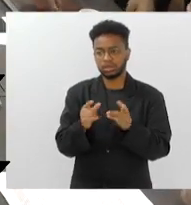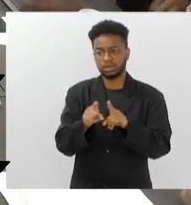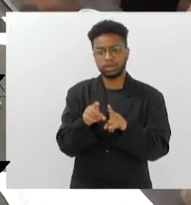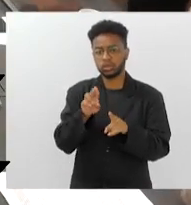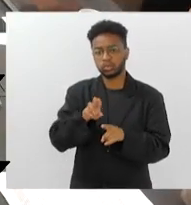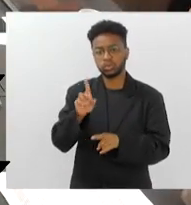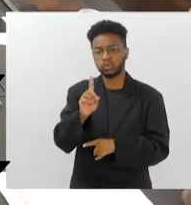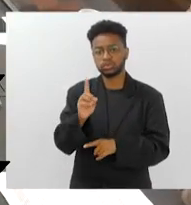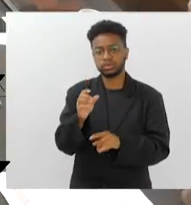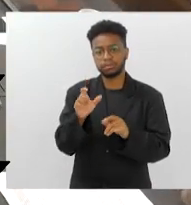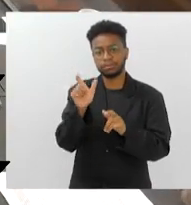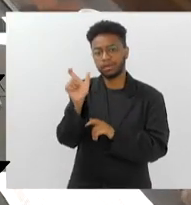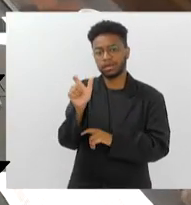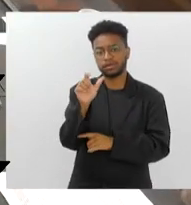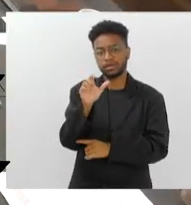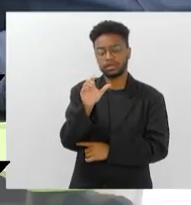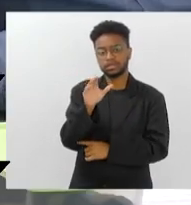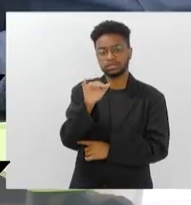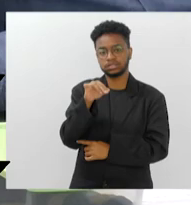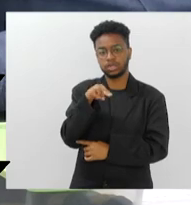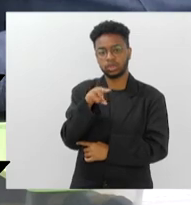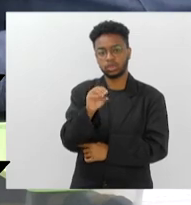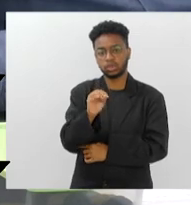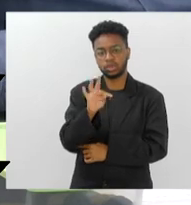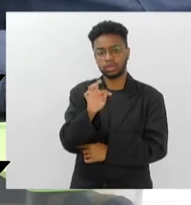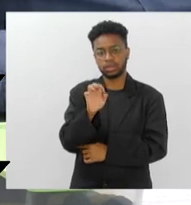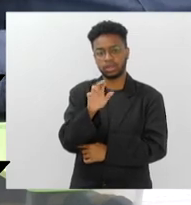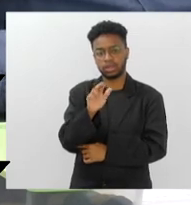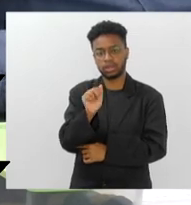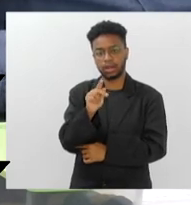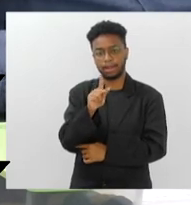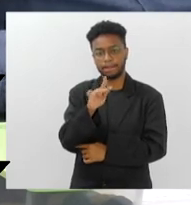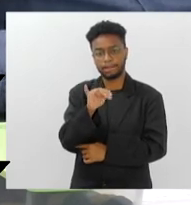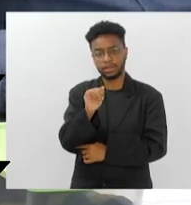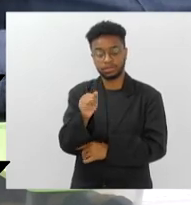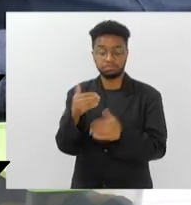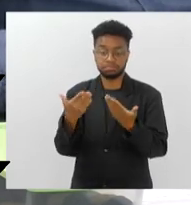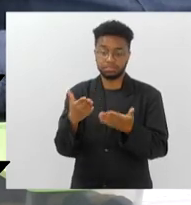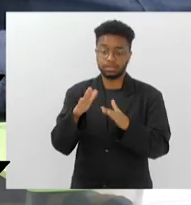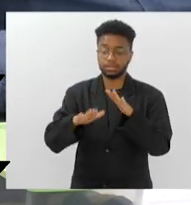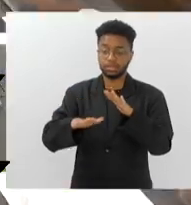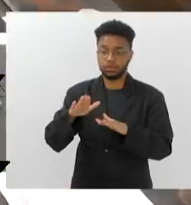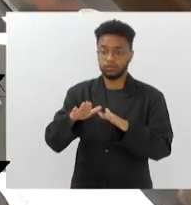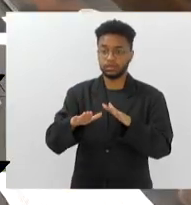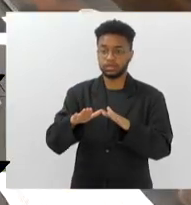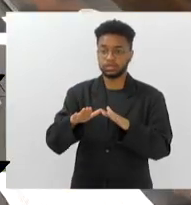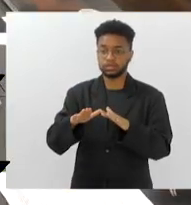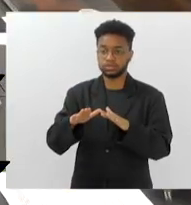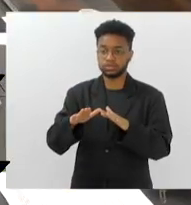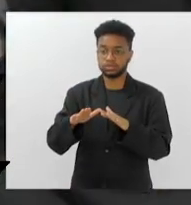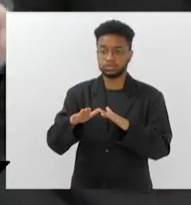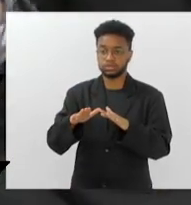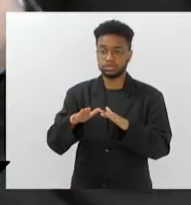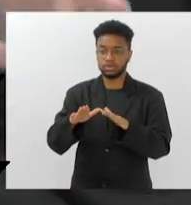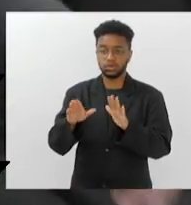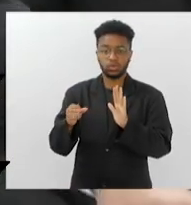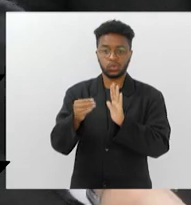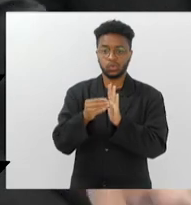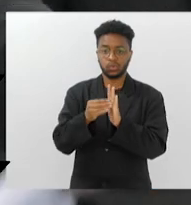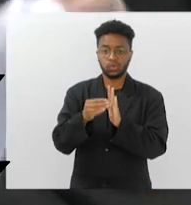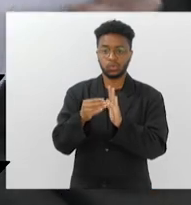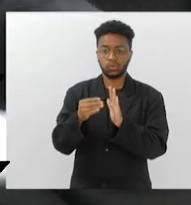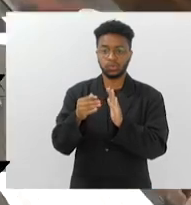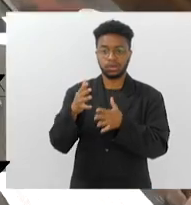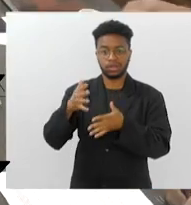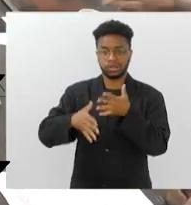termo cinoterapia verdade portanto Talvez o que H alguma alguma acho que foi incorreto até a prejudicado no projeto da Lana